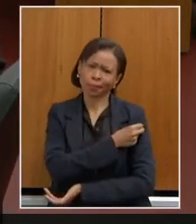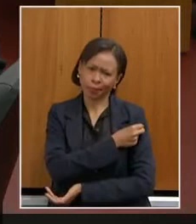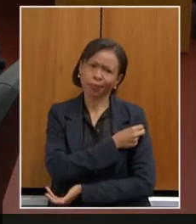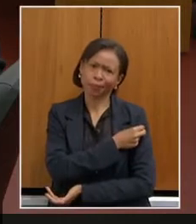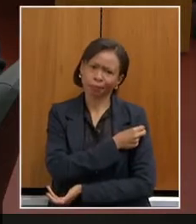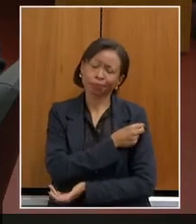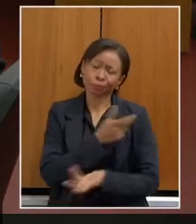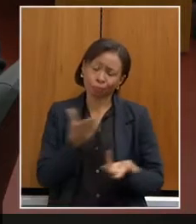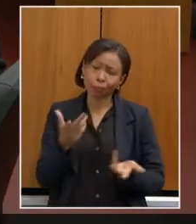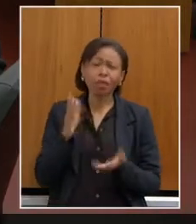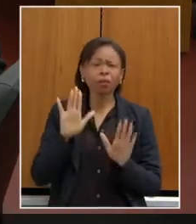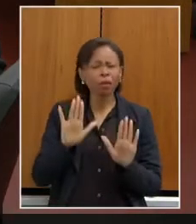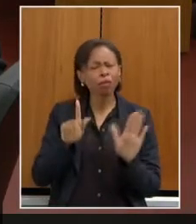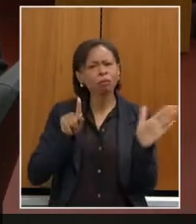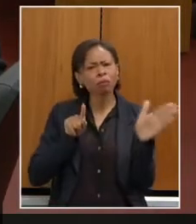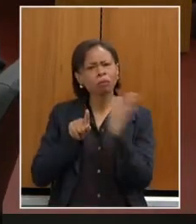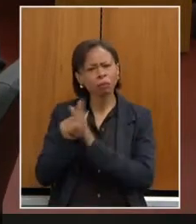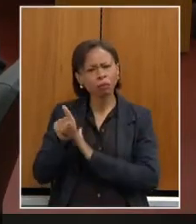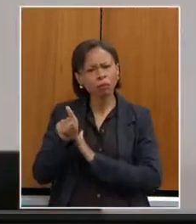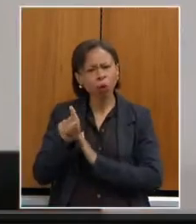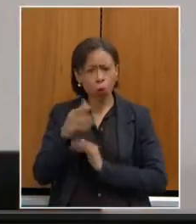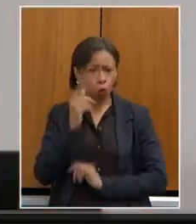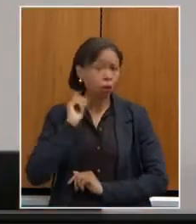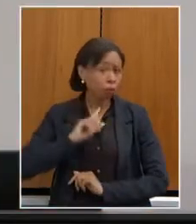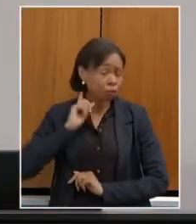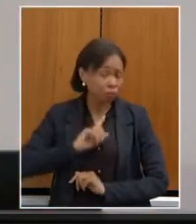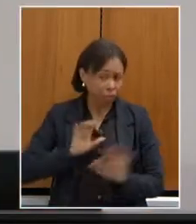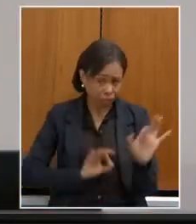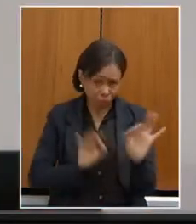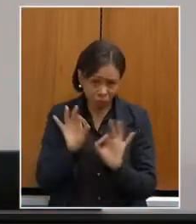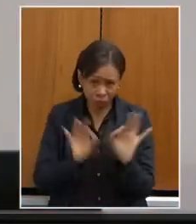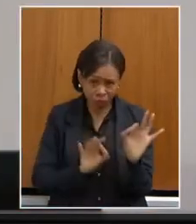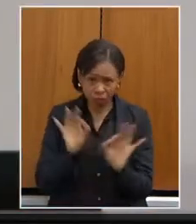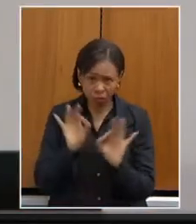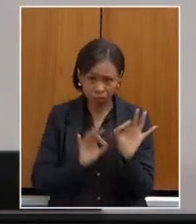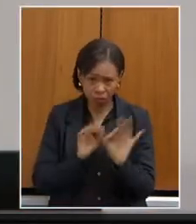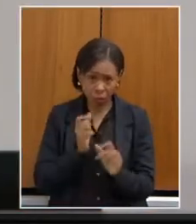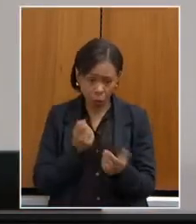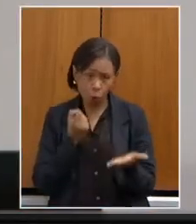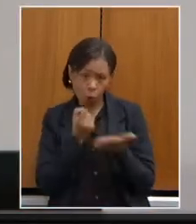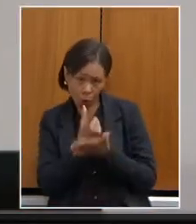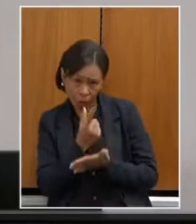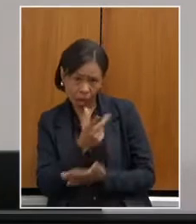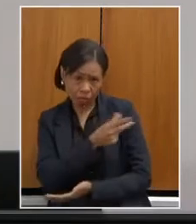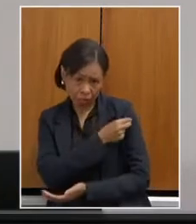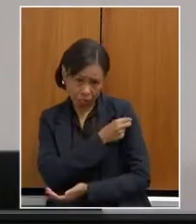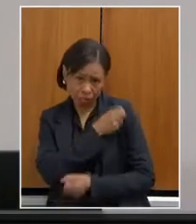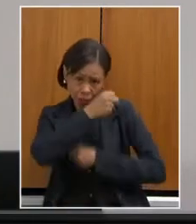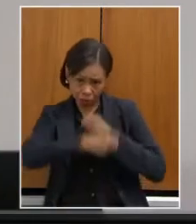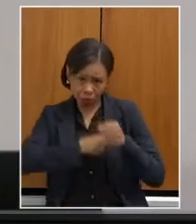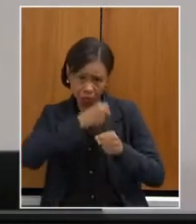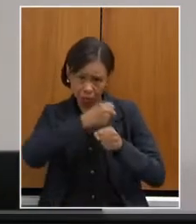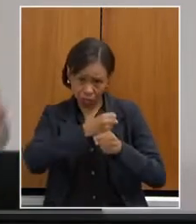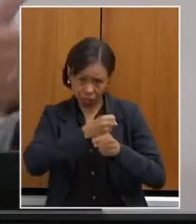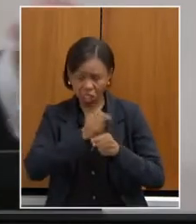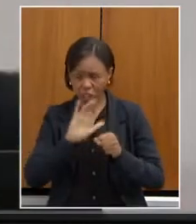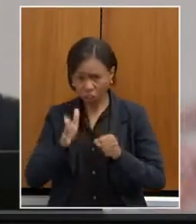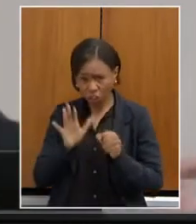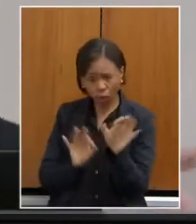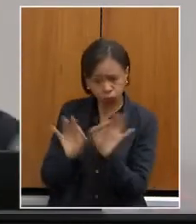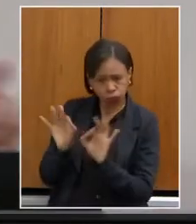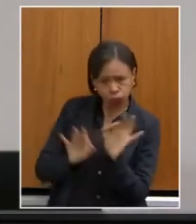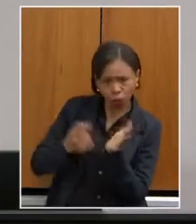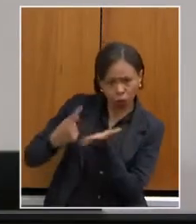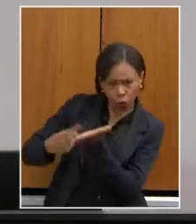Existe algum planejamento do Estado para tentar comprar vacinas no ano que vem? Alguma negociação? A questão da